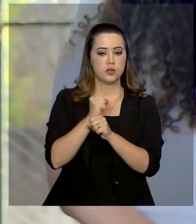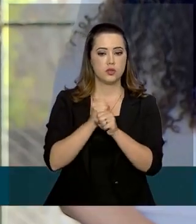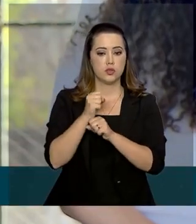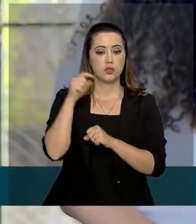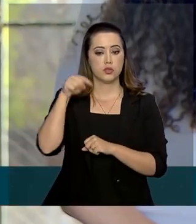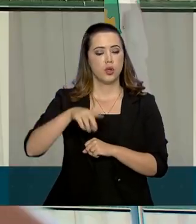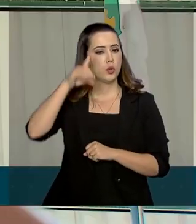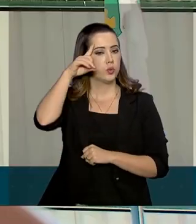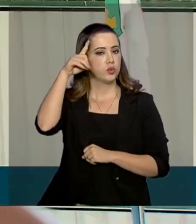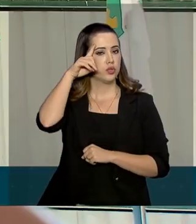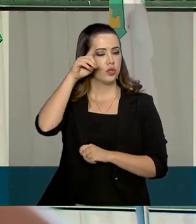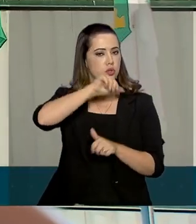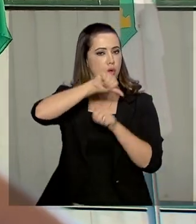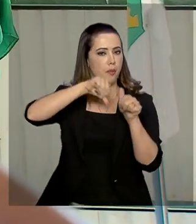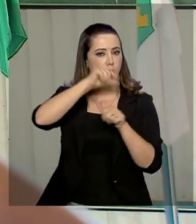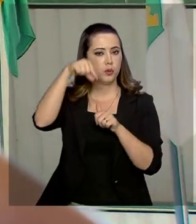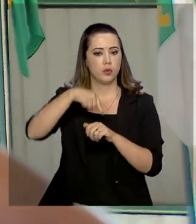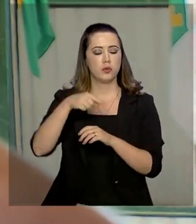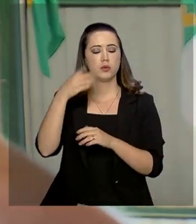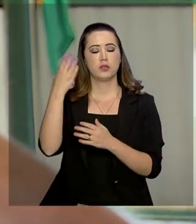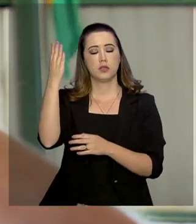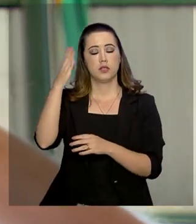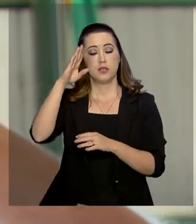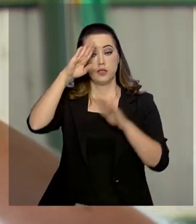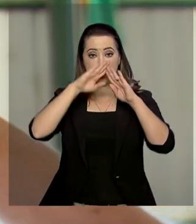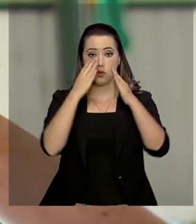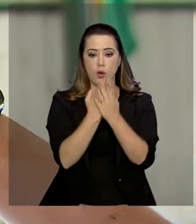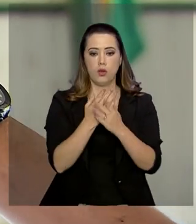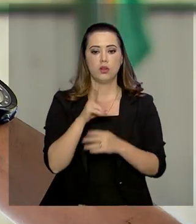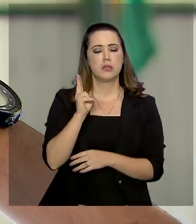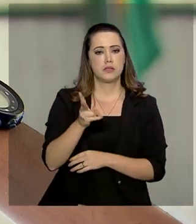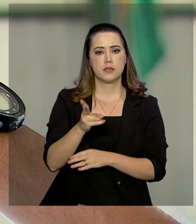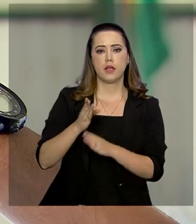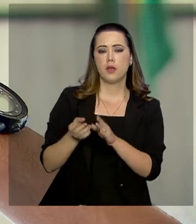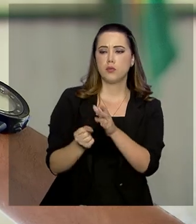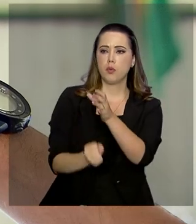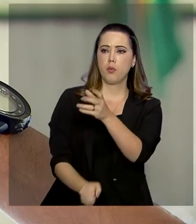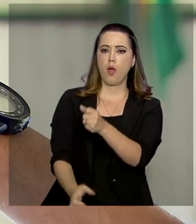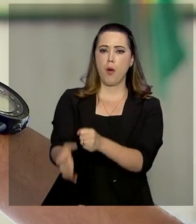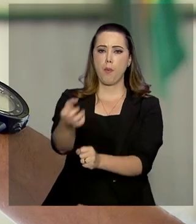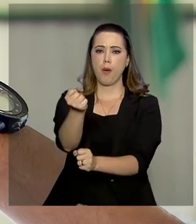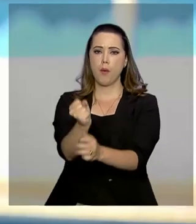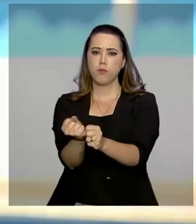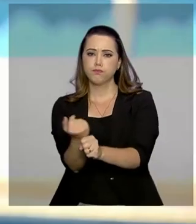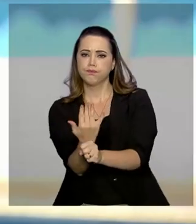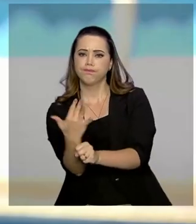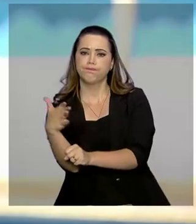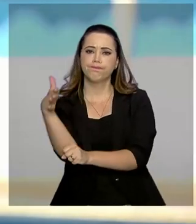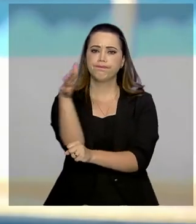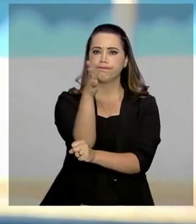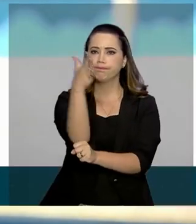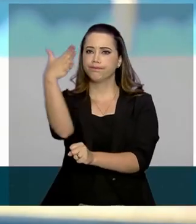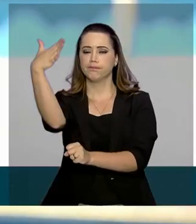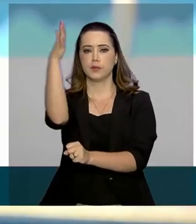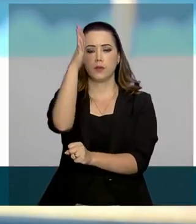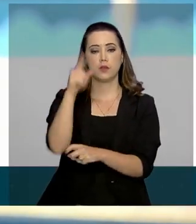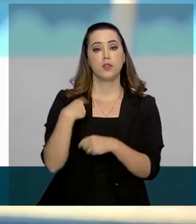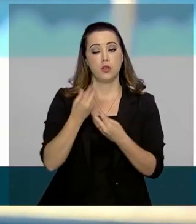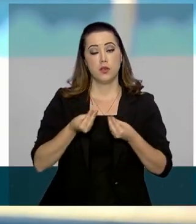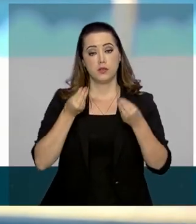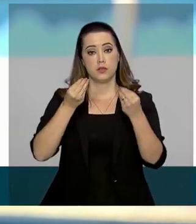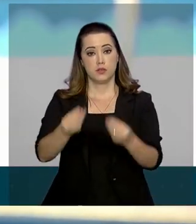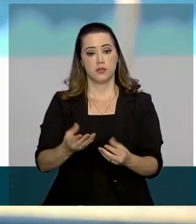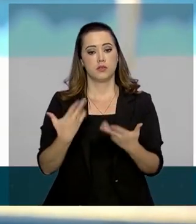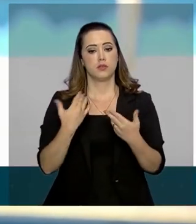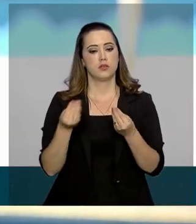Brasília mudou. Nós fazemos o Archeamento da Bandeira todos os dias com o hino nacional. Damos aula de ordem unida, de noção de